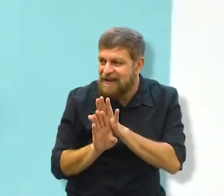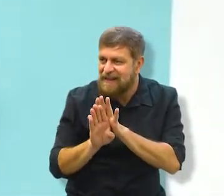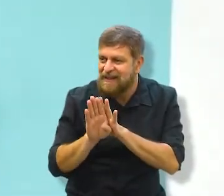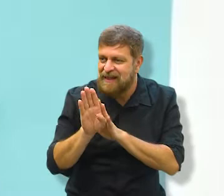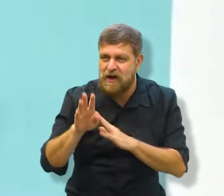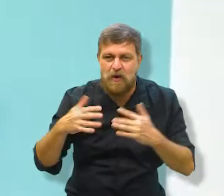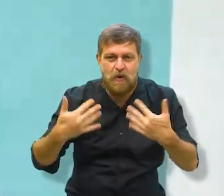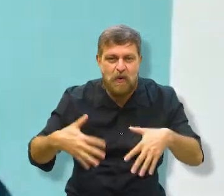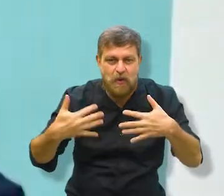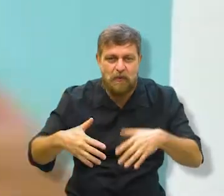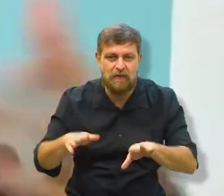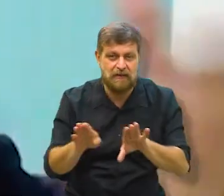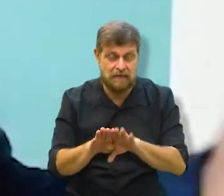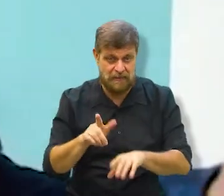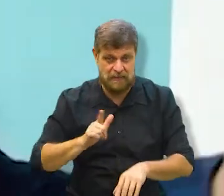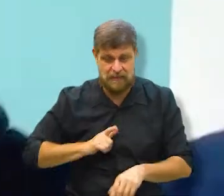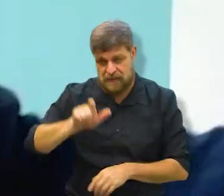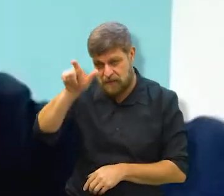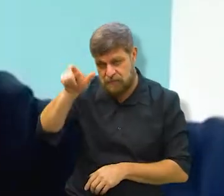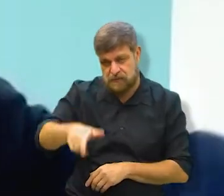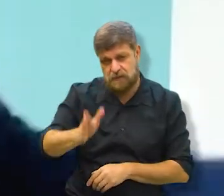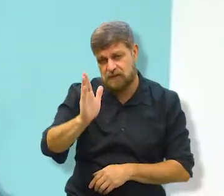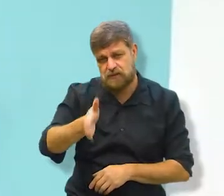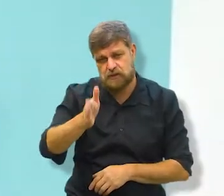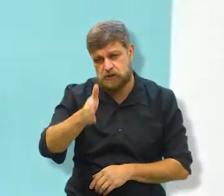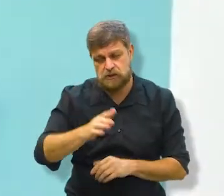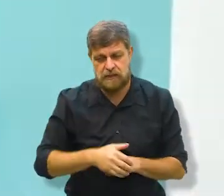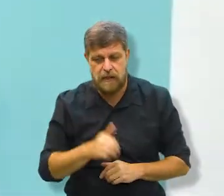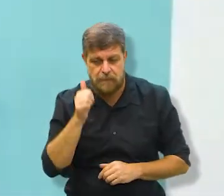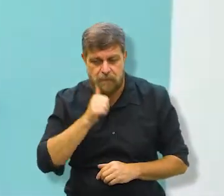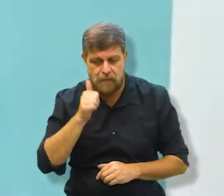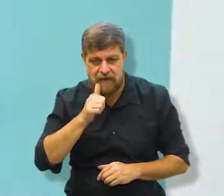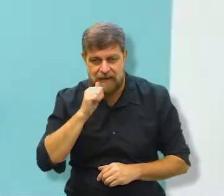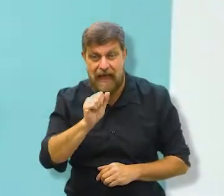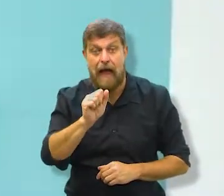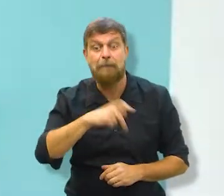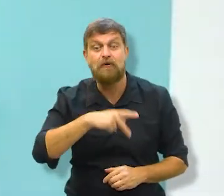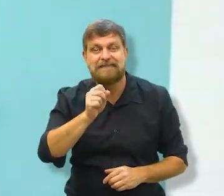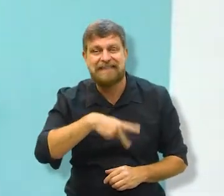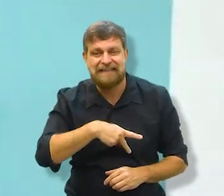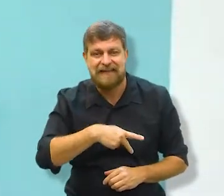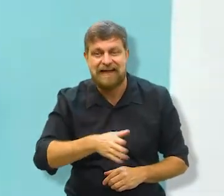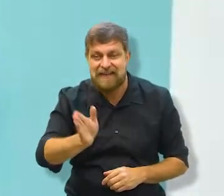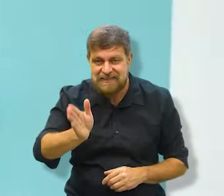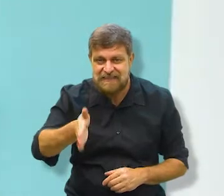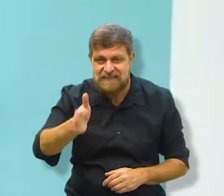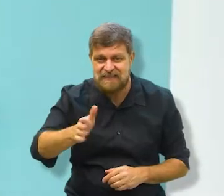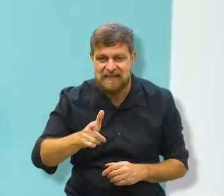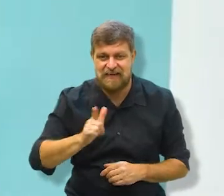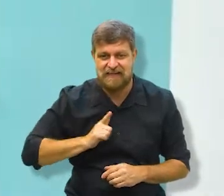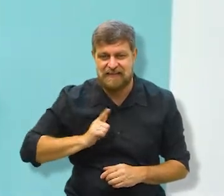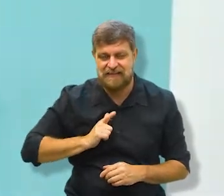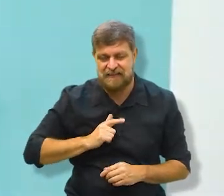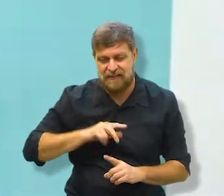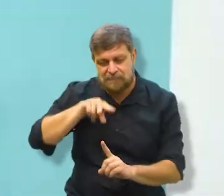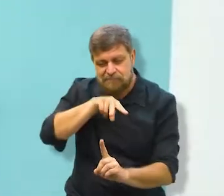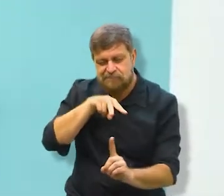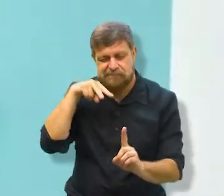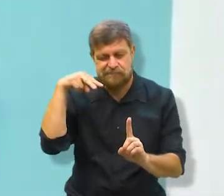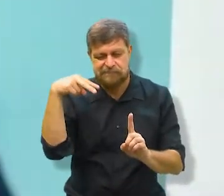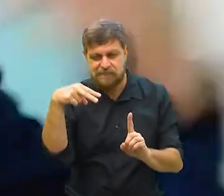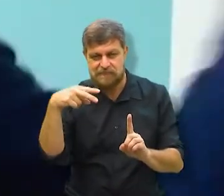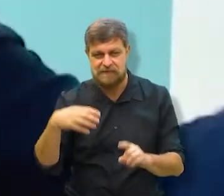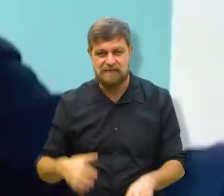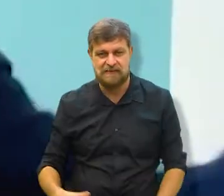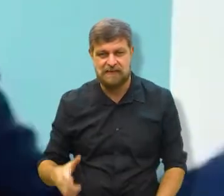Ao mesmo tempo, tem pessoas que já, por exemplo, tem mulheres que acabaram de se aposentar, sabe? Assim, e aí já tem uma outra